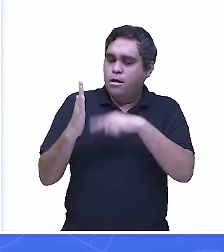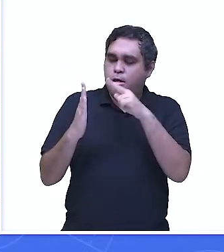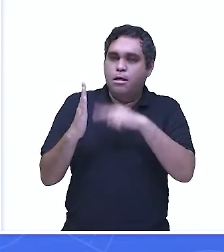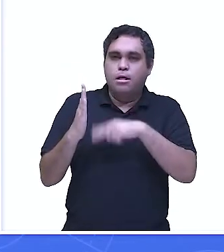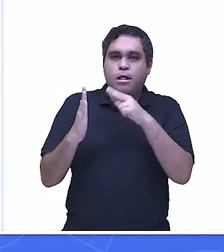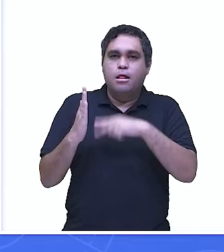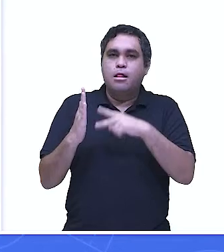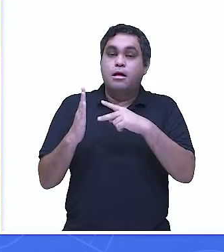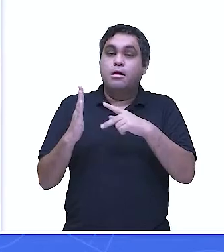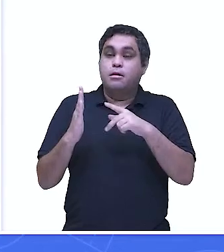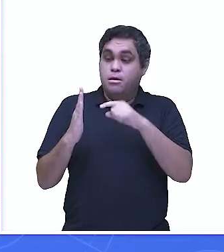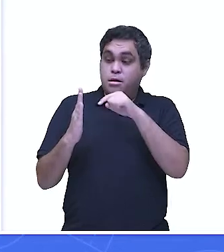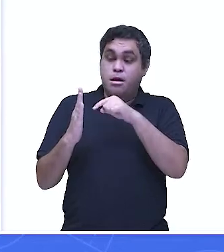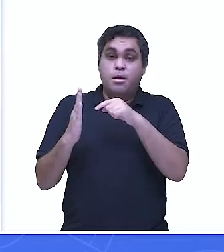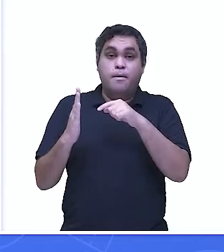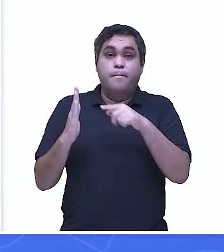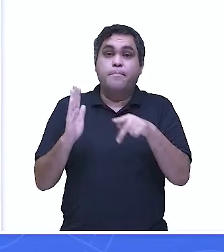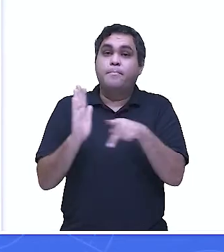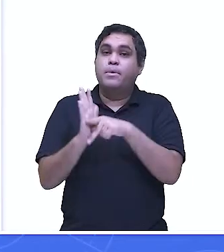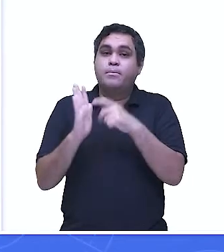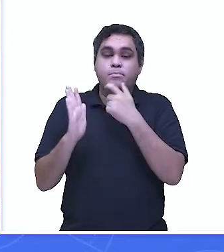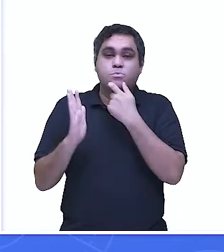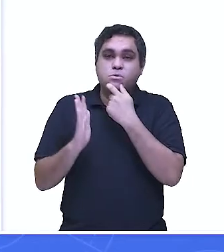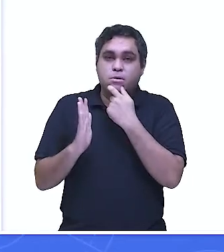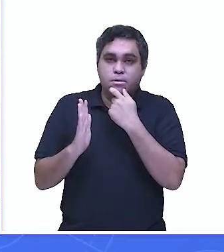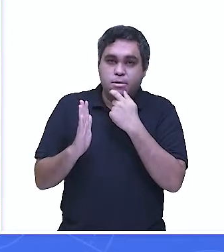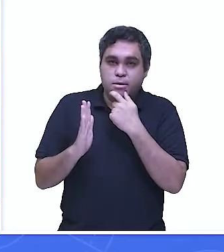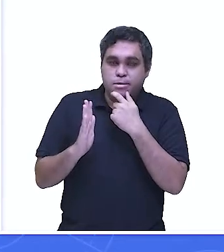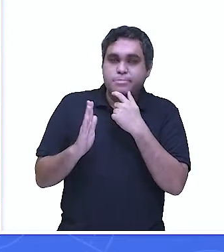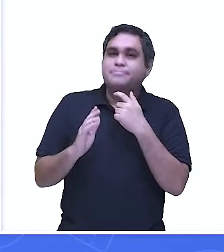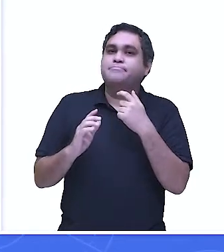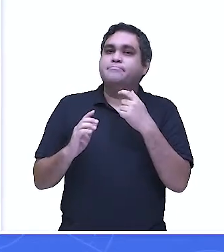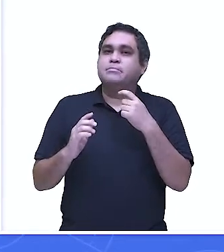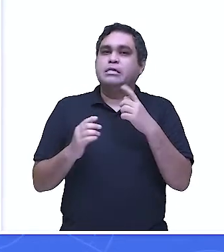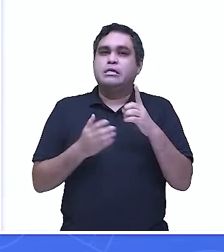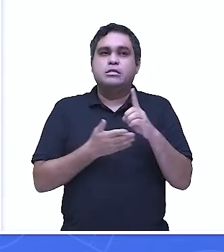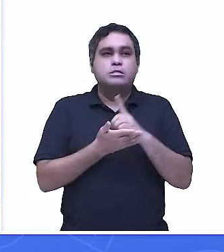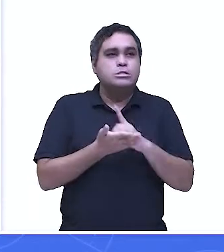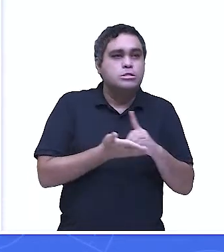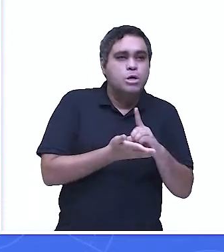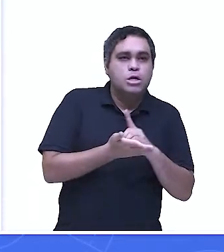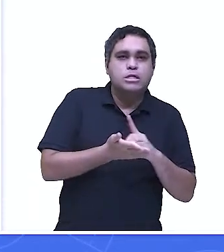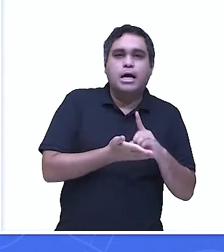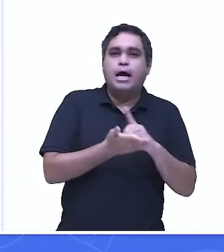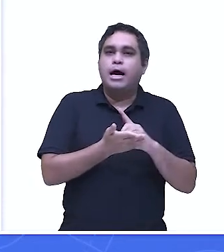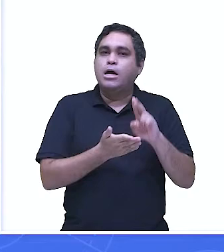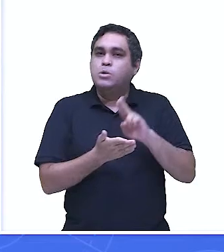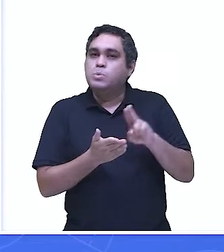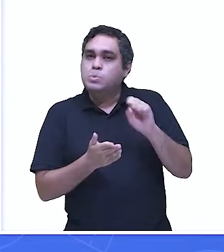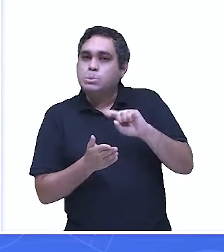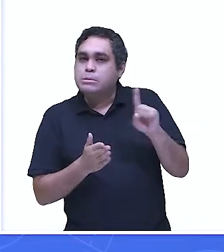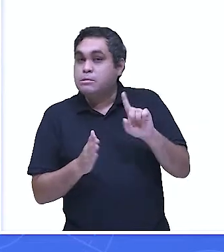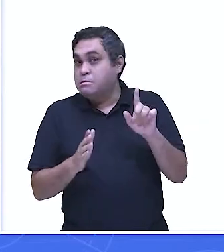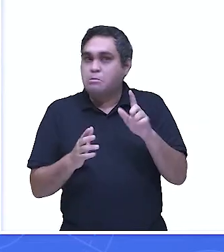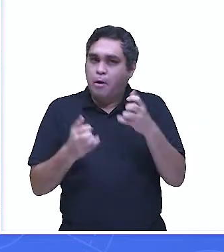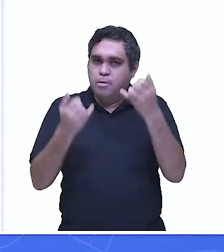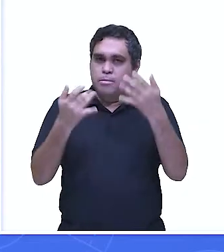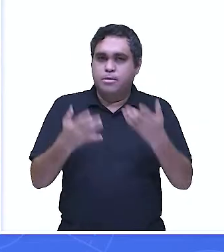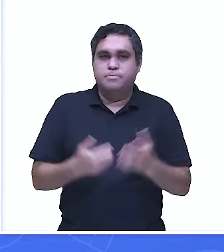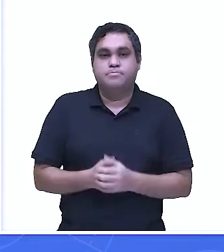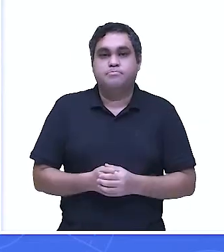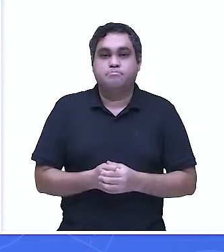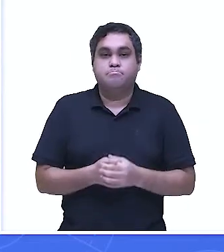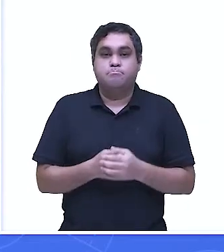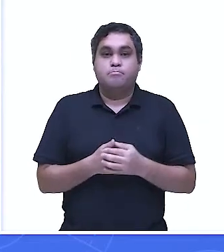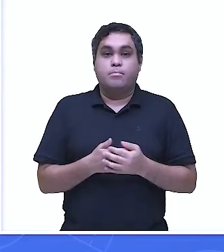em textos em inglês, sem precisar de dicionário, sem precisar ler um texto todo? Vamos lá.